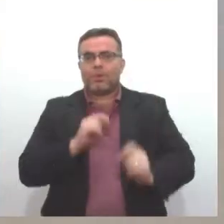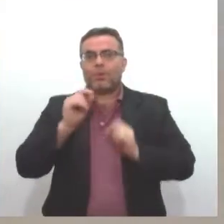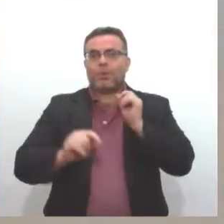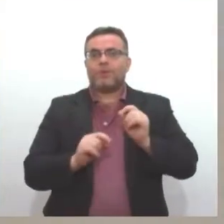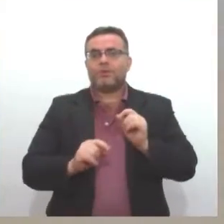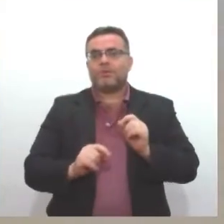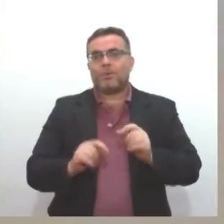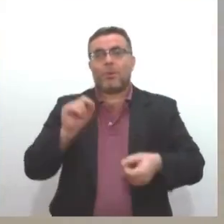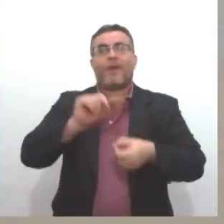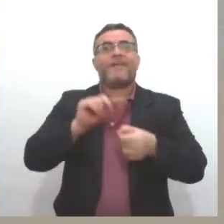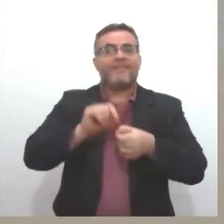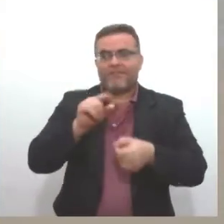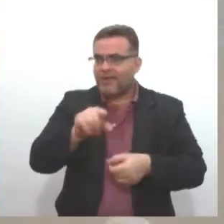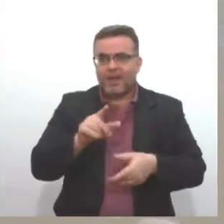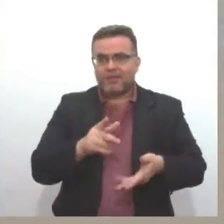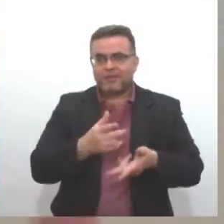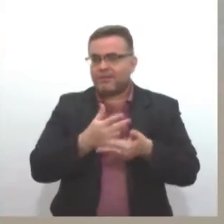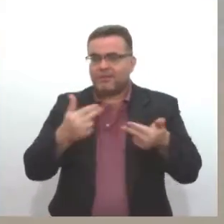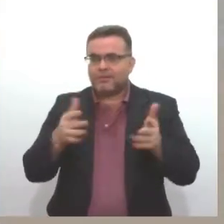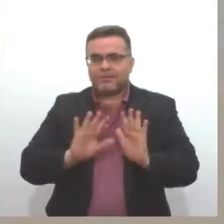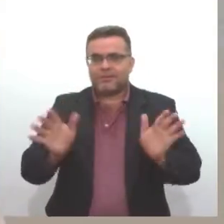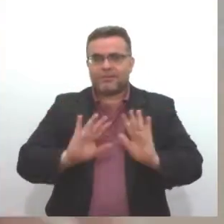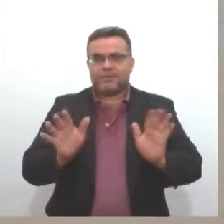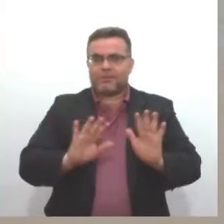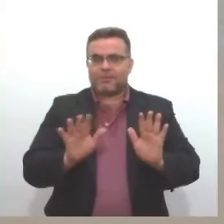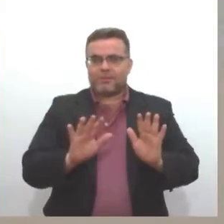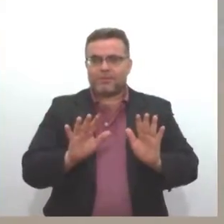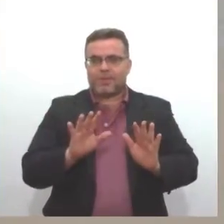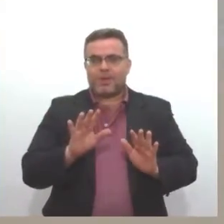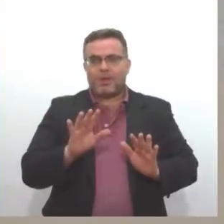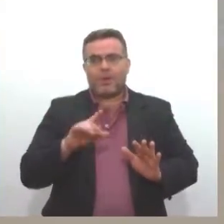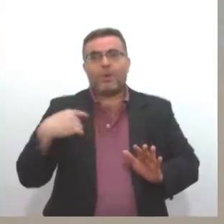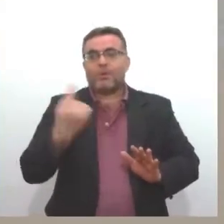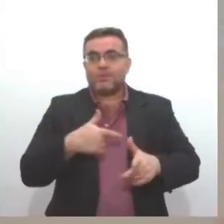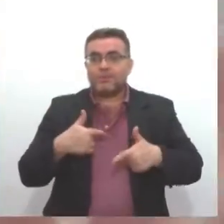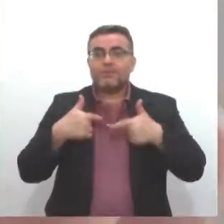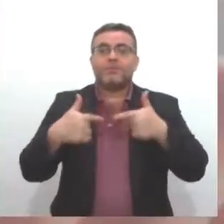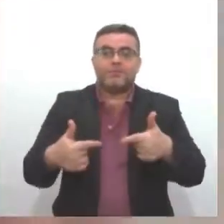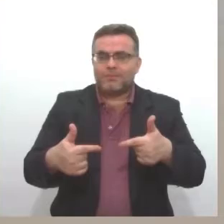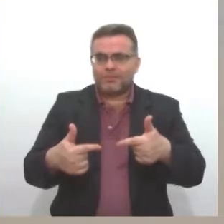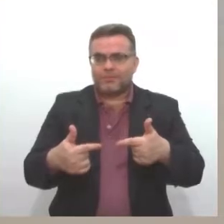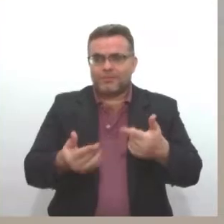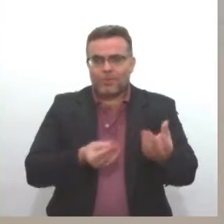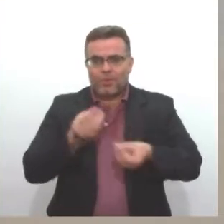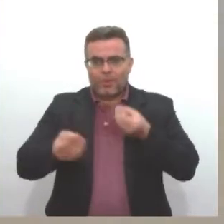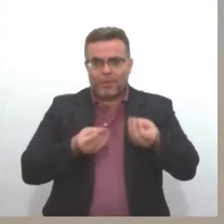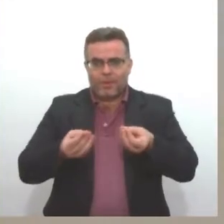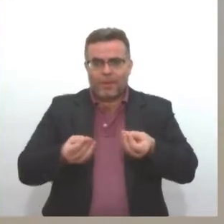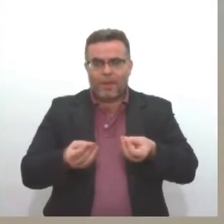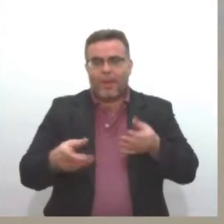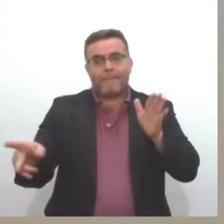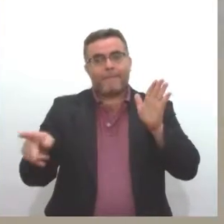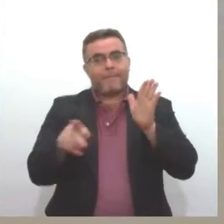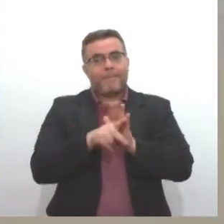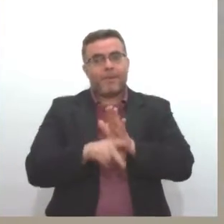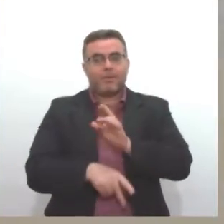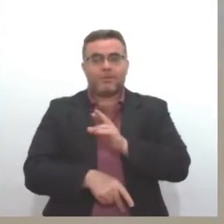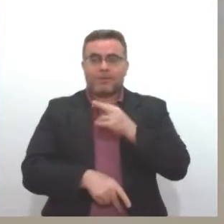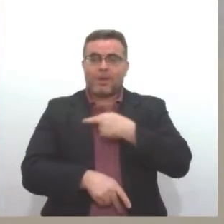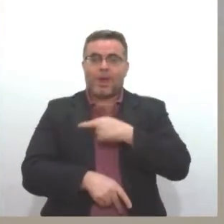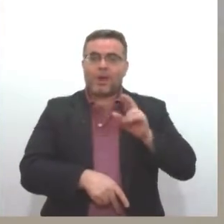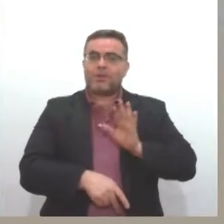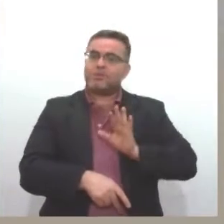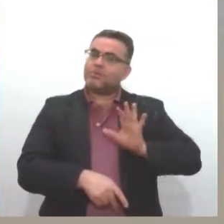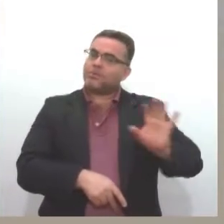gente faz com esses fenômenos, como a gente lida com eles. Parece que isso está mais alçada nesse caso da religião,